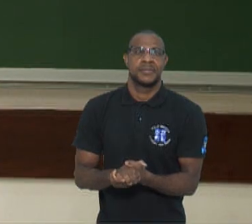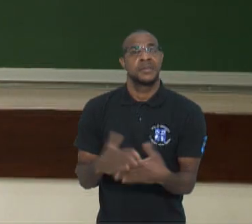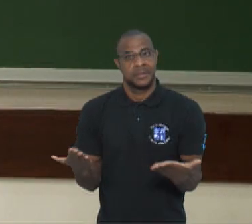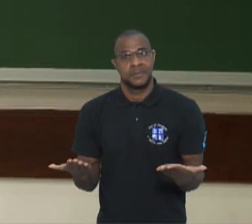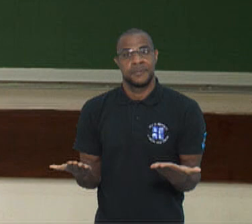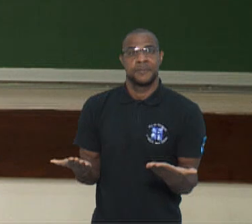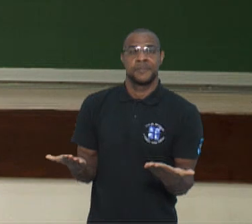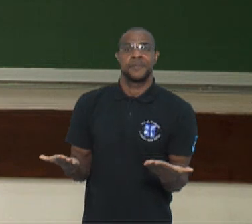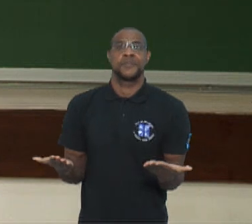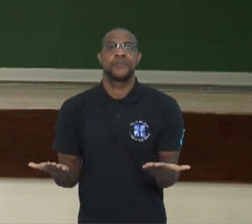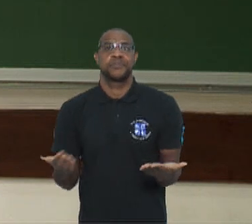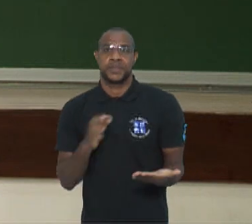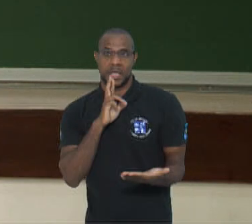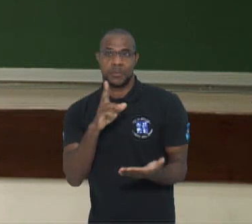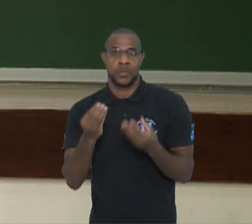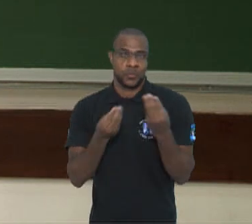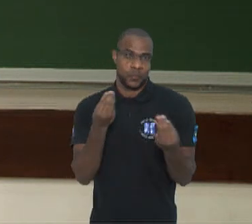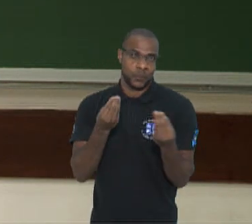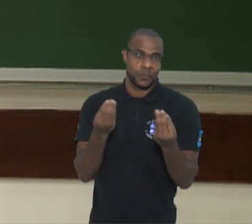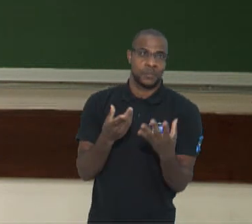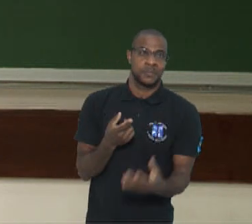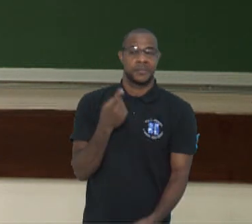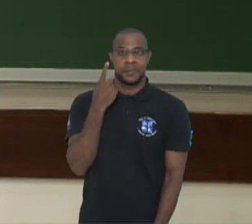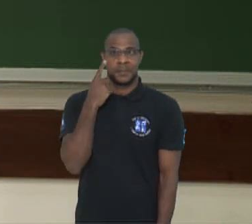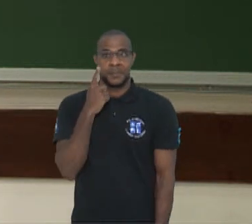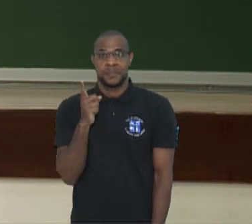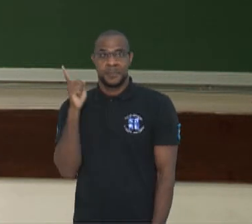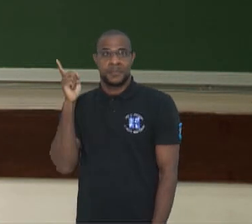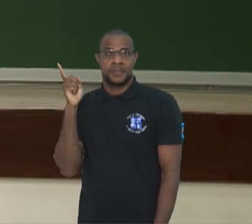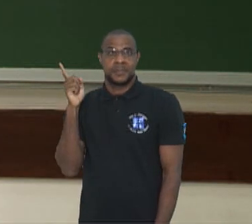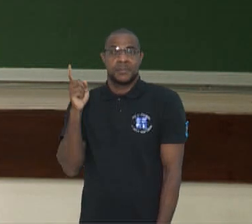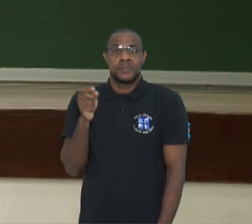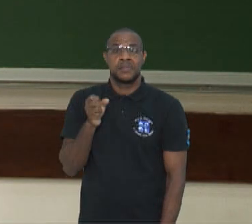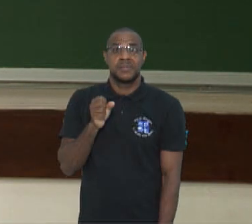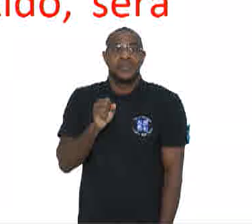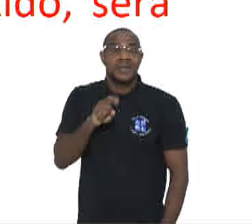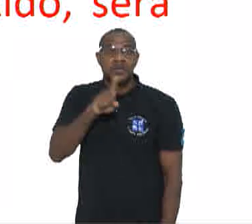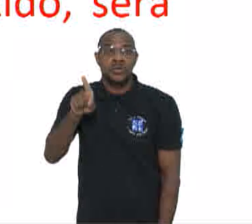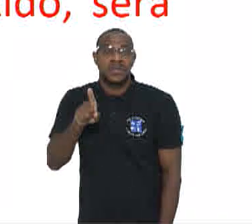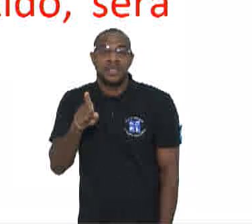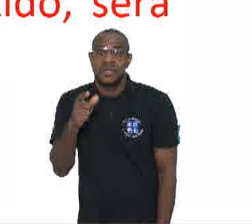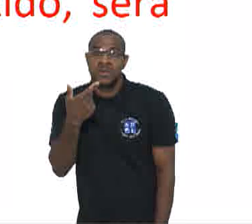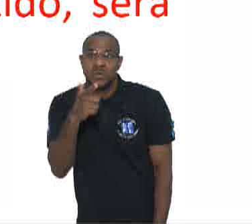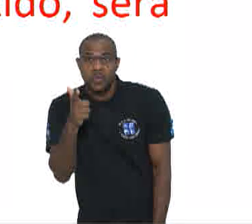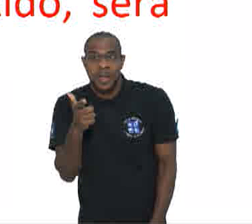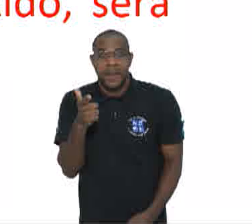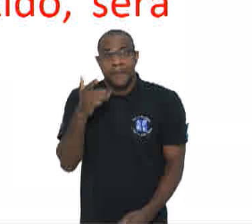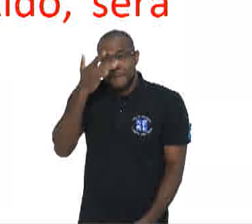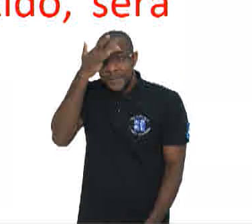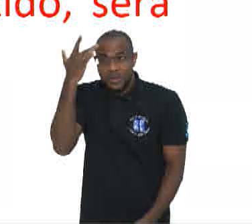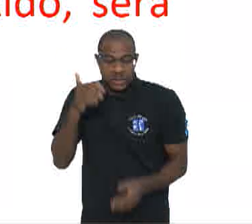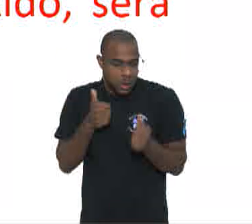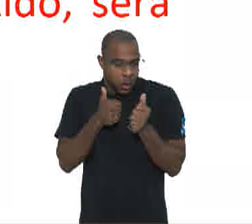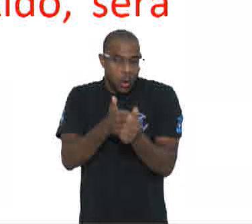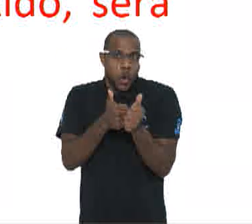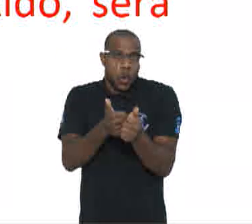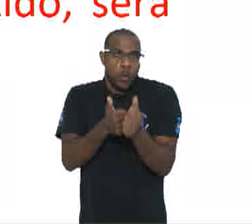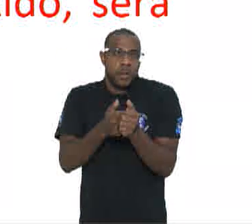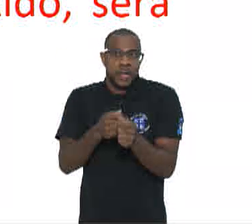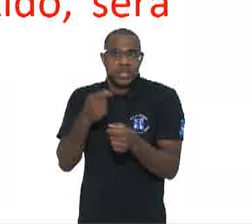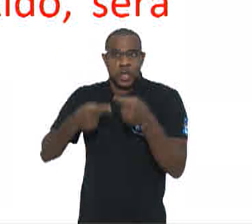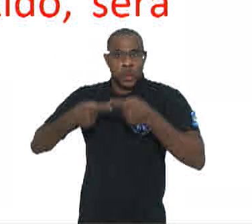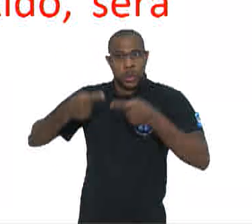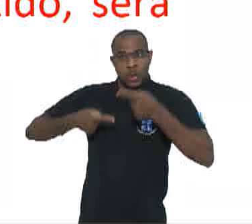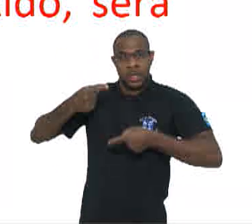Vamos lá então para a resposta, pessoal? Então, se você não é uma pessoa que está acompanhando essa